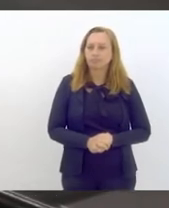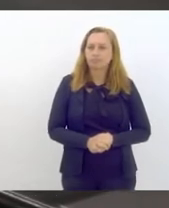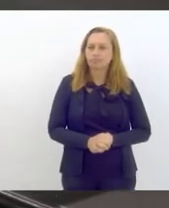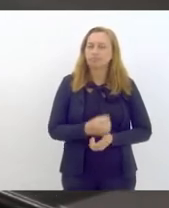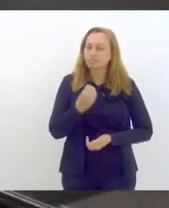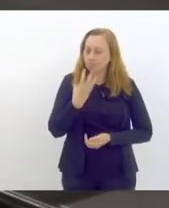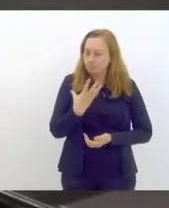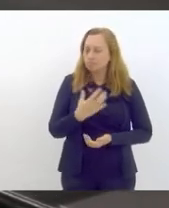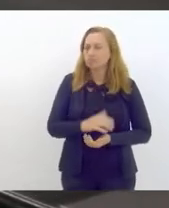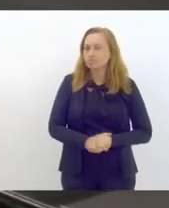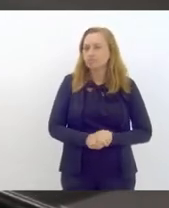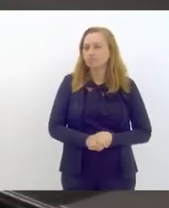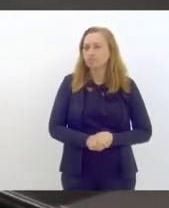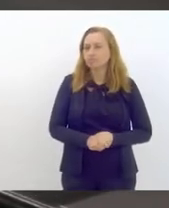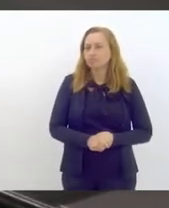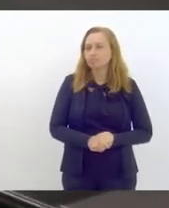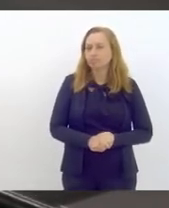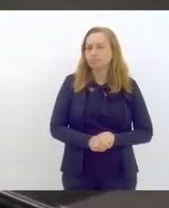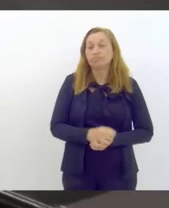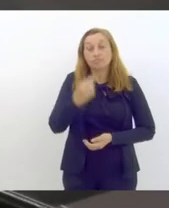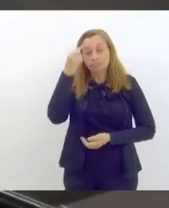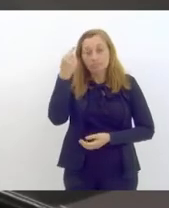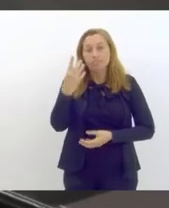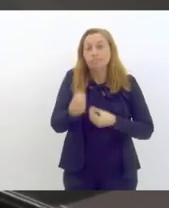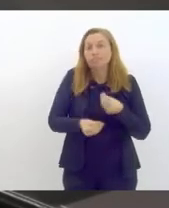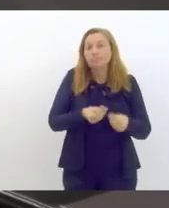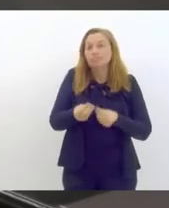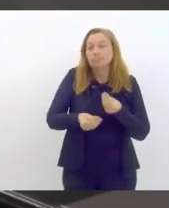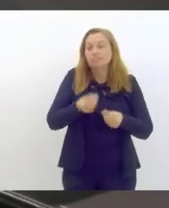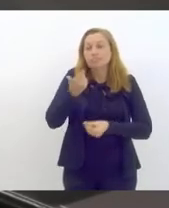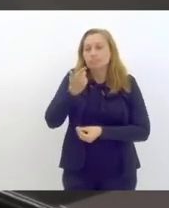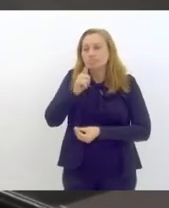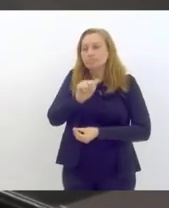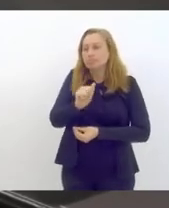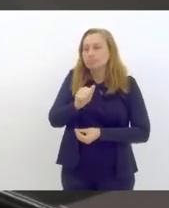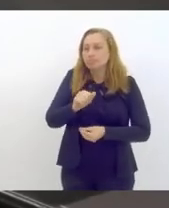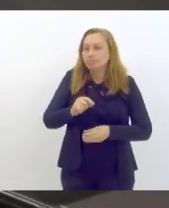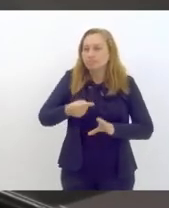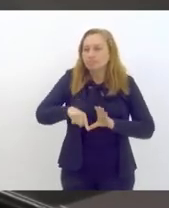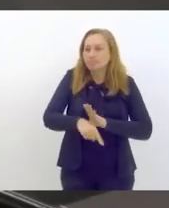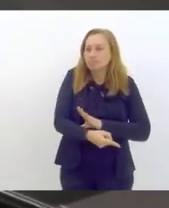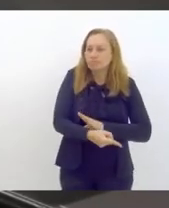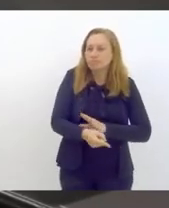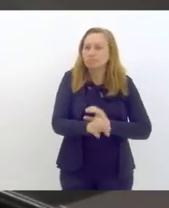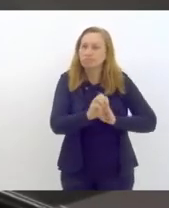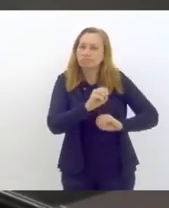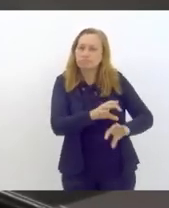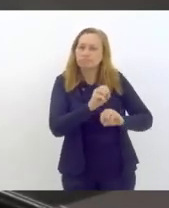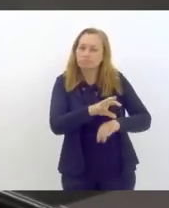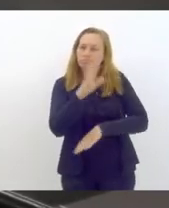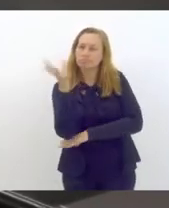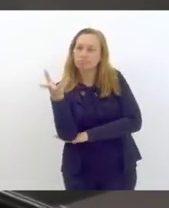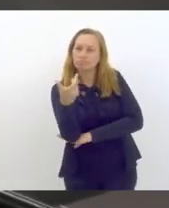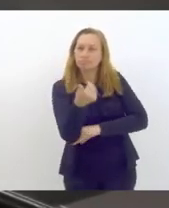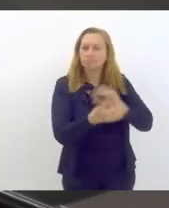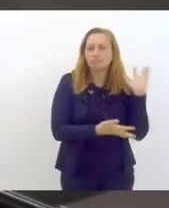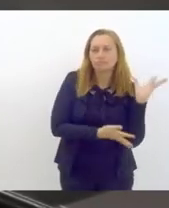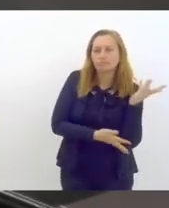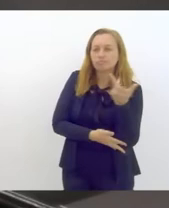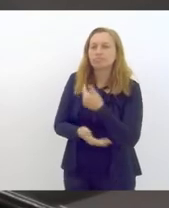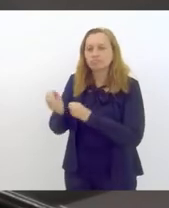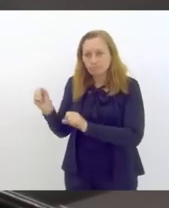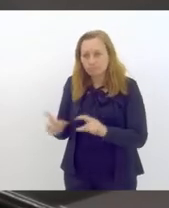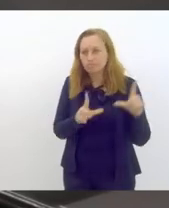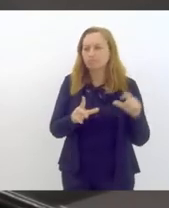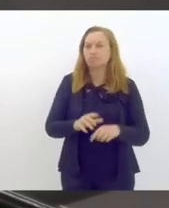bom para a gente ter uma ideia de como a gente consegue aprofundar a educação ambiental, né? Então, pode